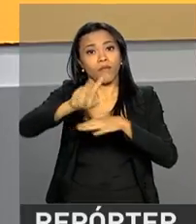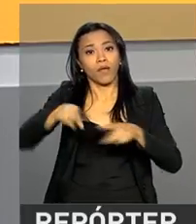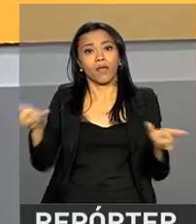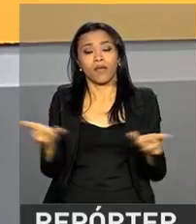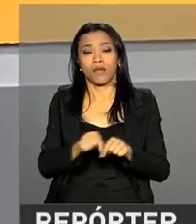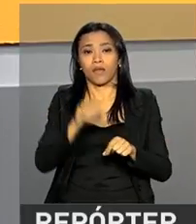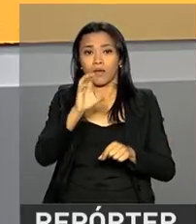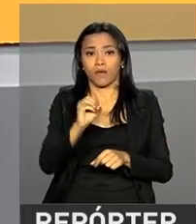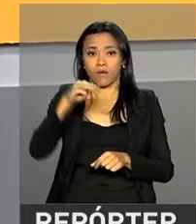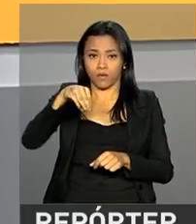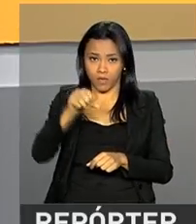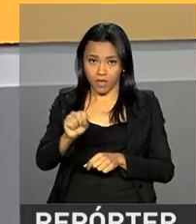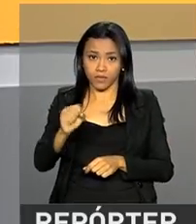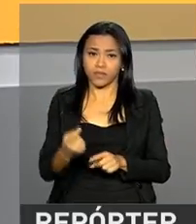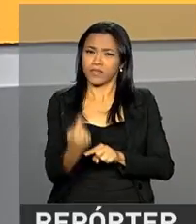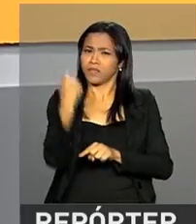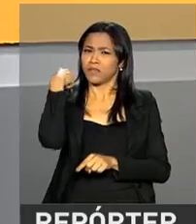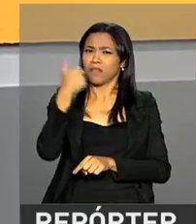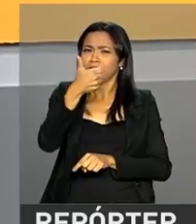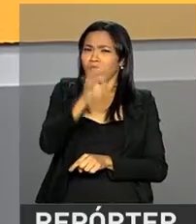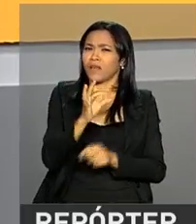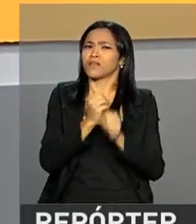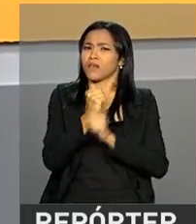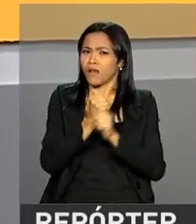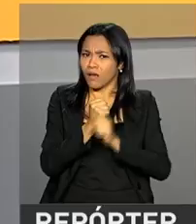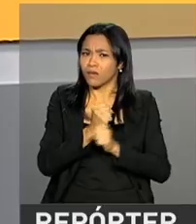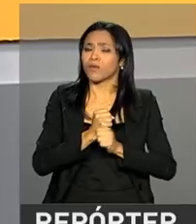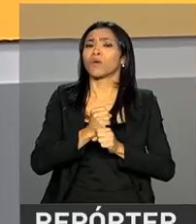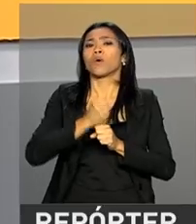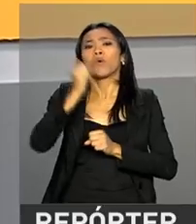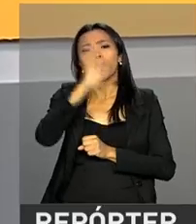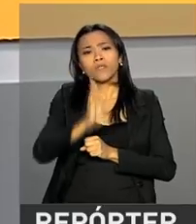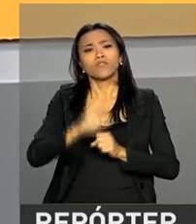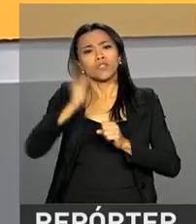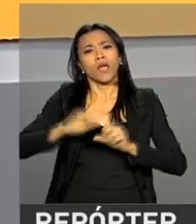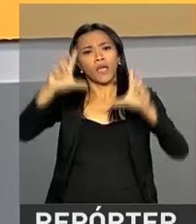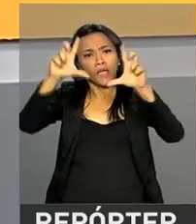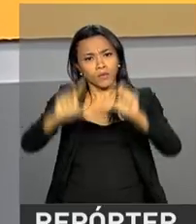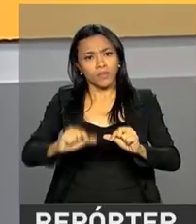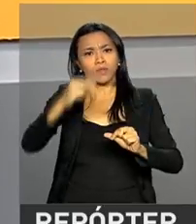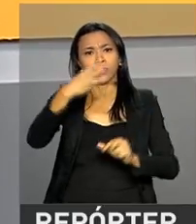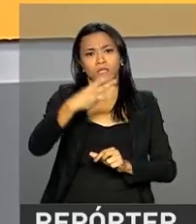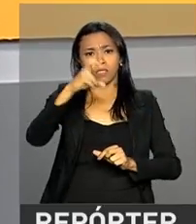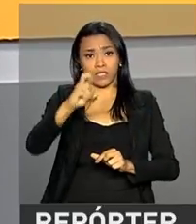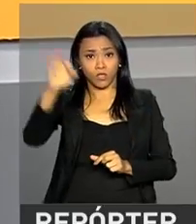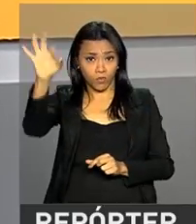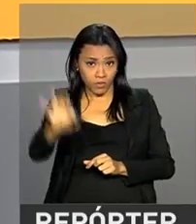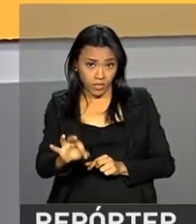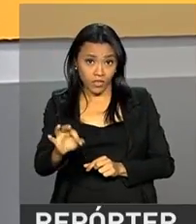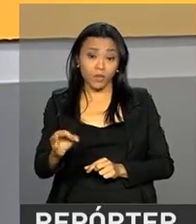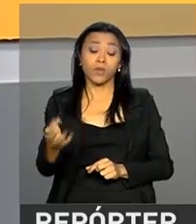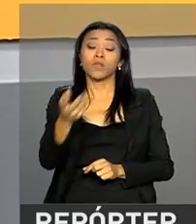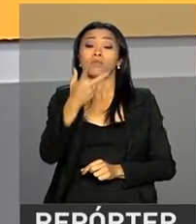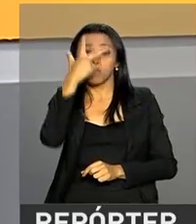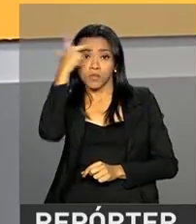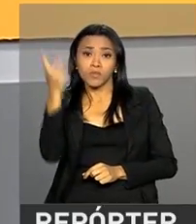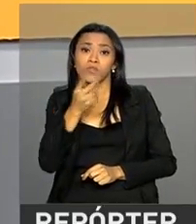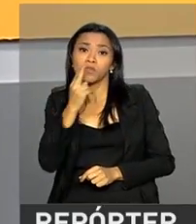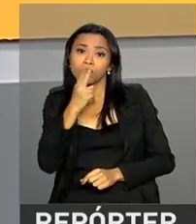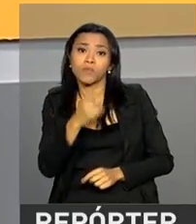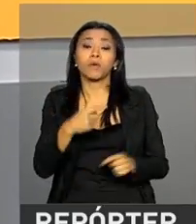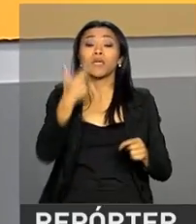nos últimos dez anos o brasil conseguiu reduzir o número de fumantes em 35% o número de fumantes passivos